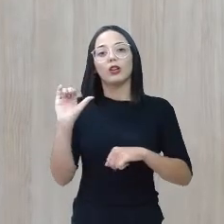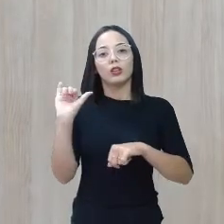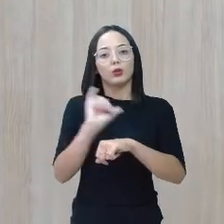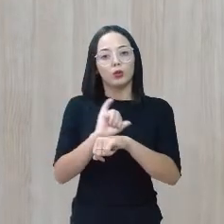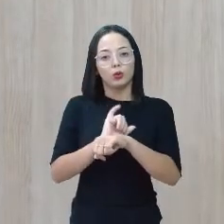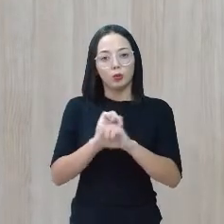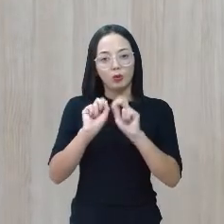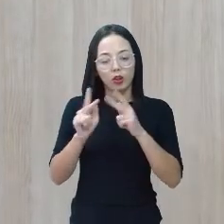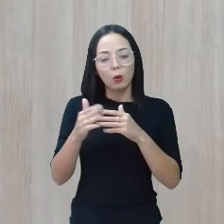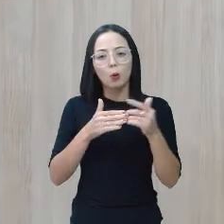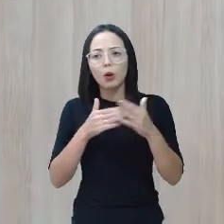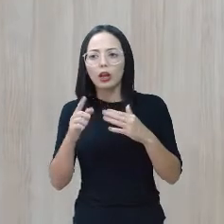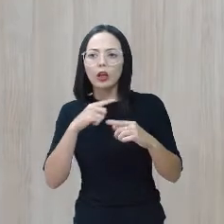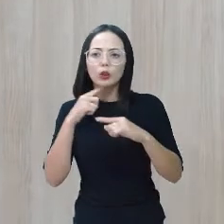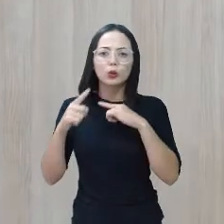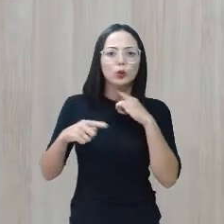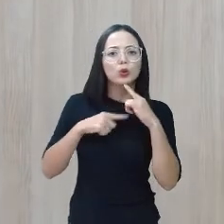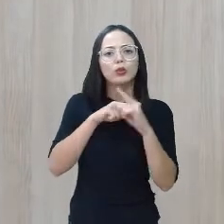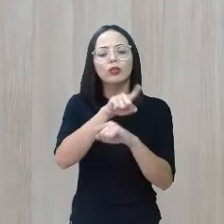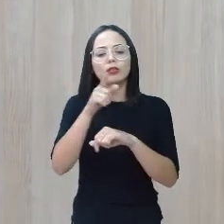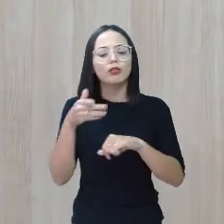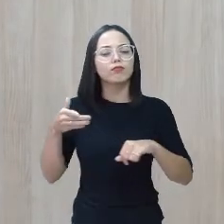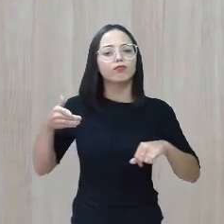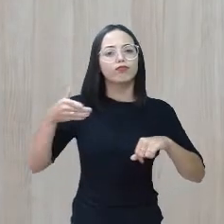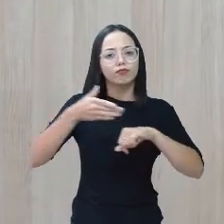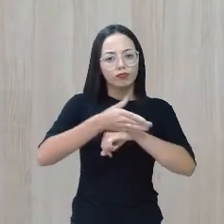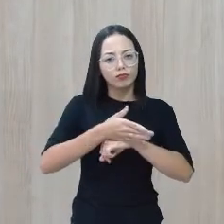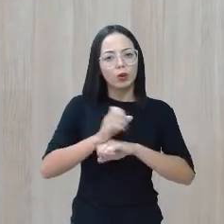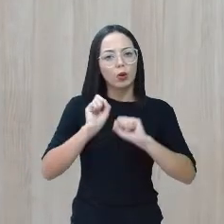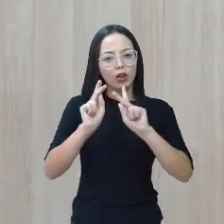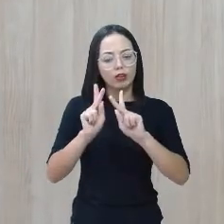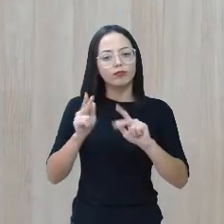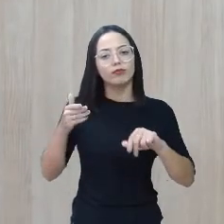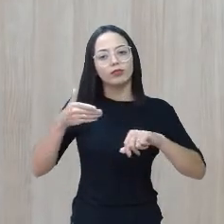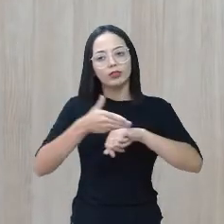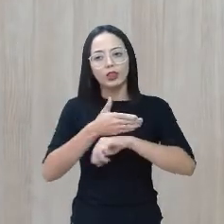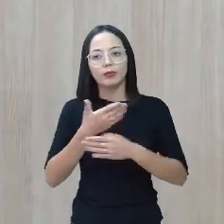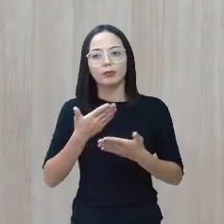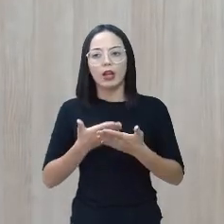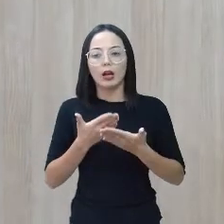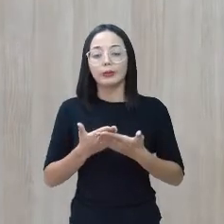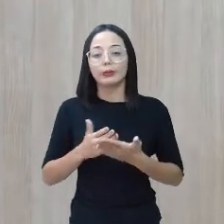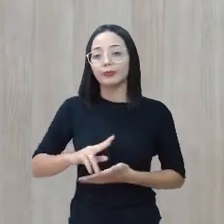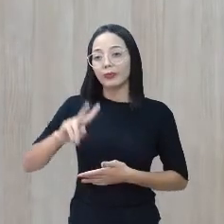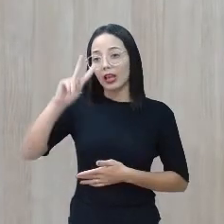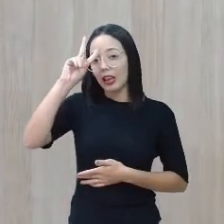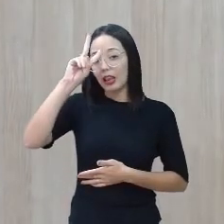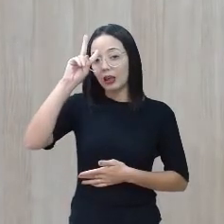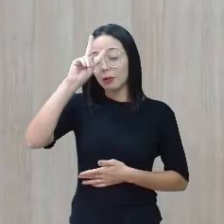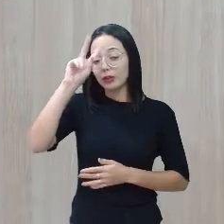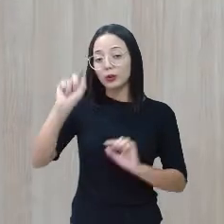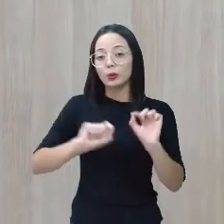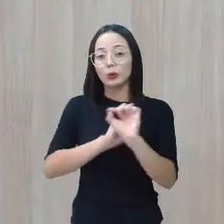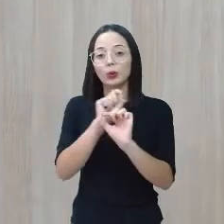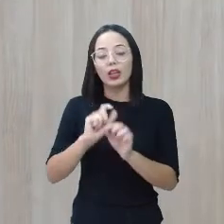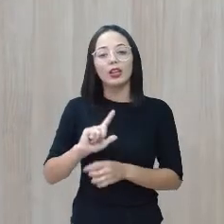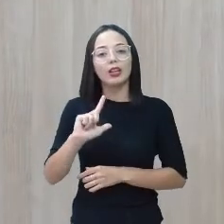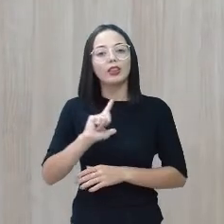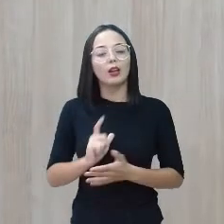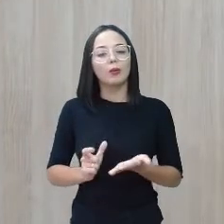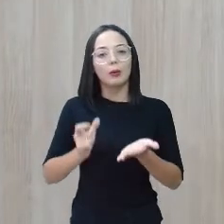também. Qualquer dúvida, vocês vão lá e podem acessar a aula. Lembrando também que temos o